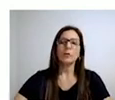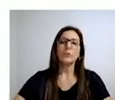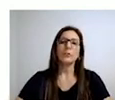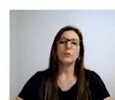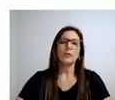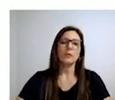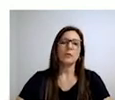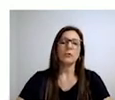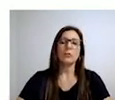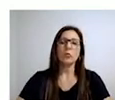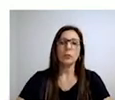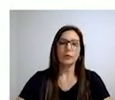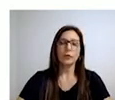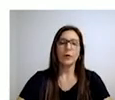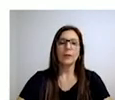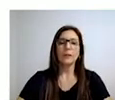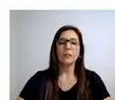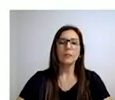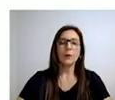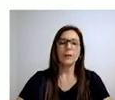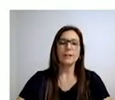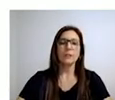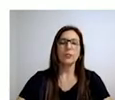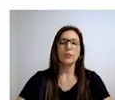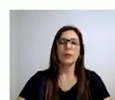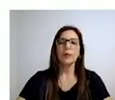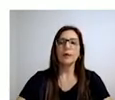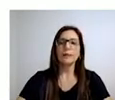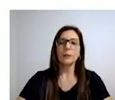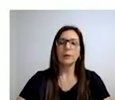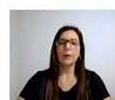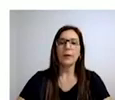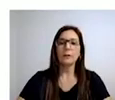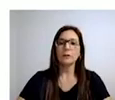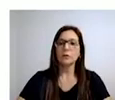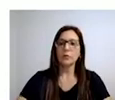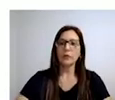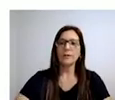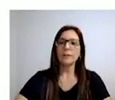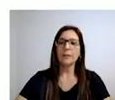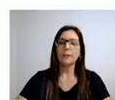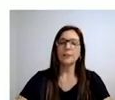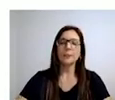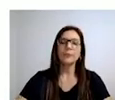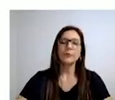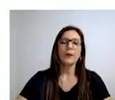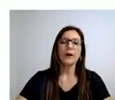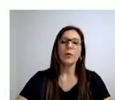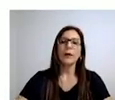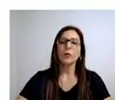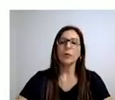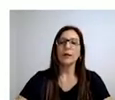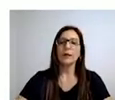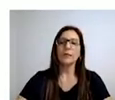óvulos e o zigoto formado, ele não tem uma casca dura, uma casca permeável, então não é resistente ao